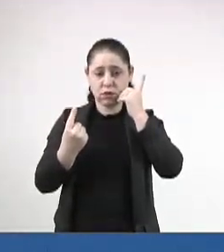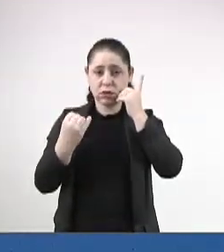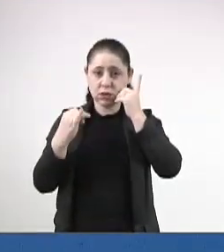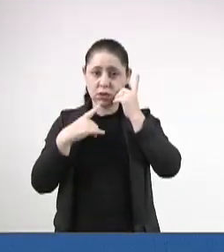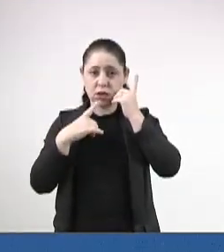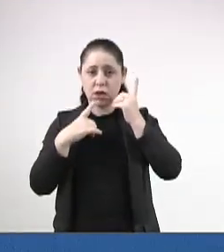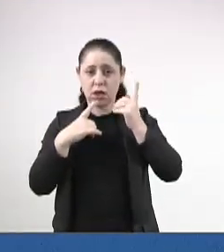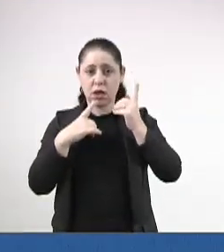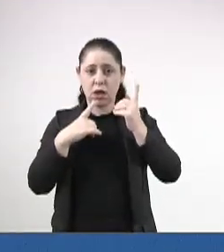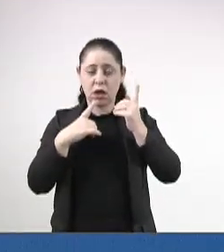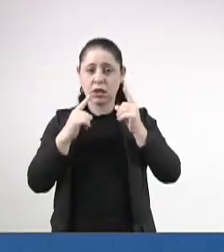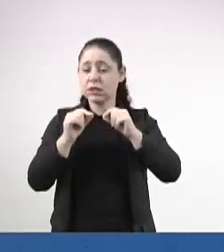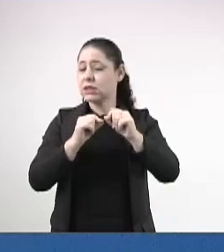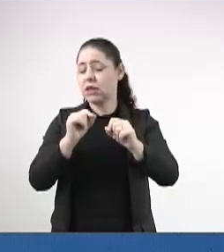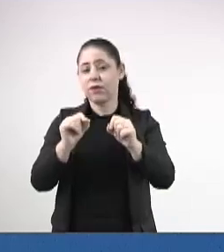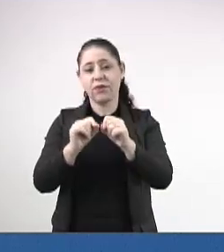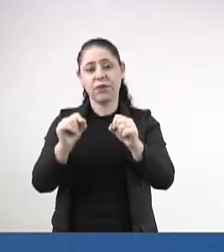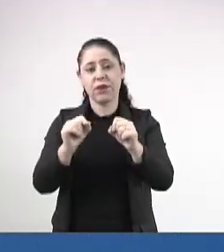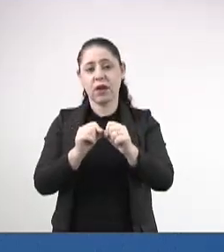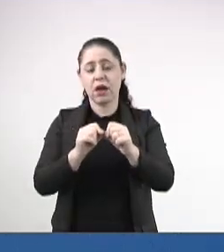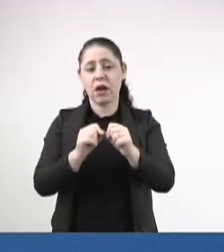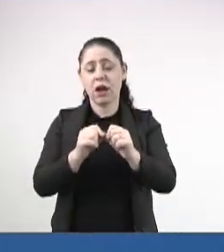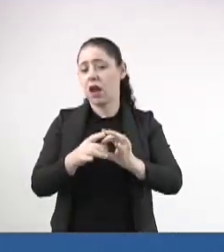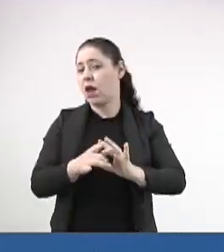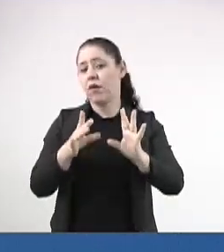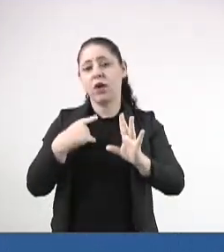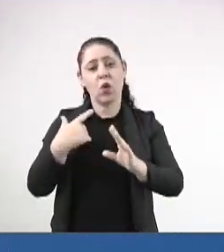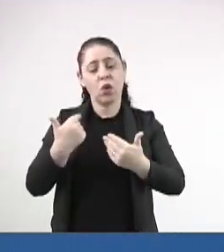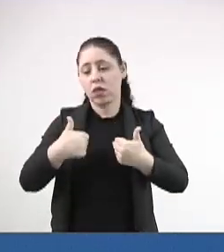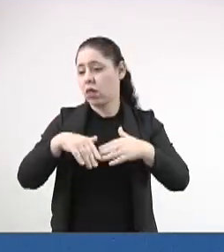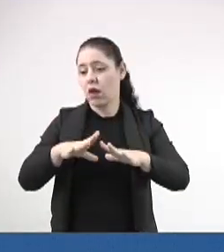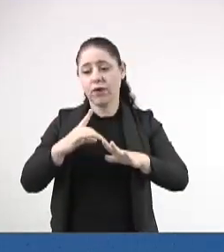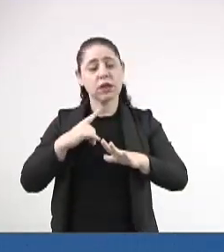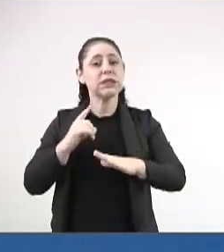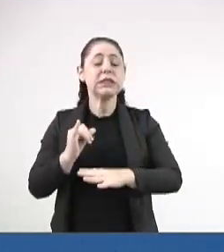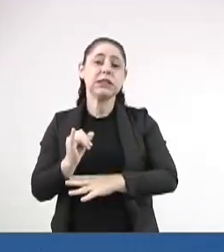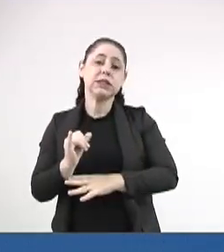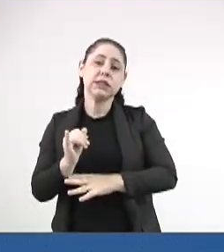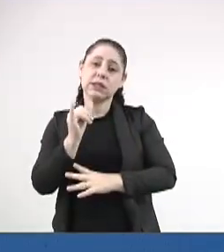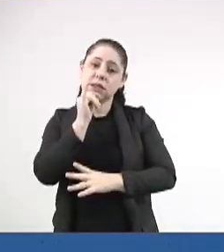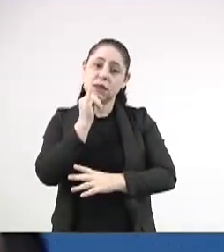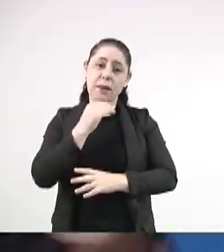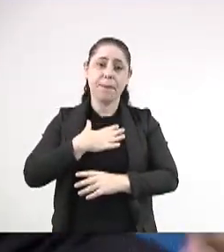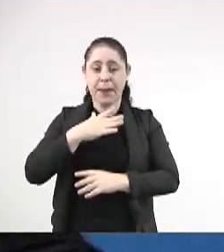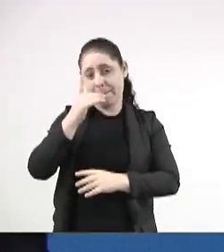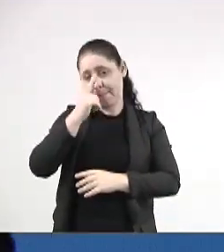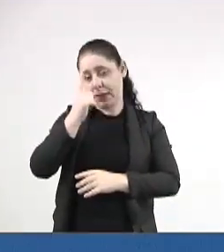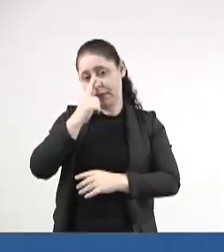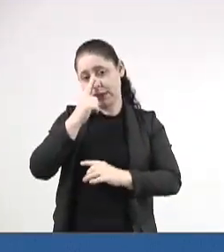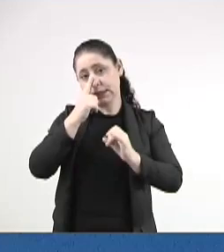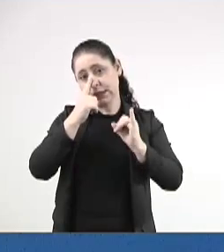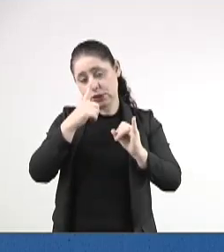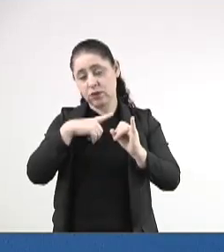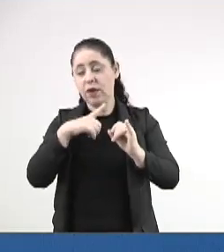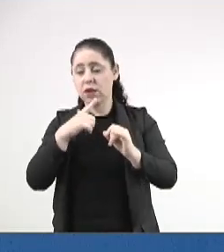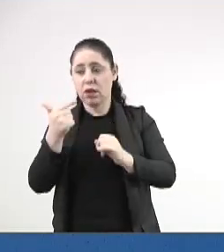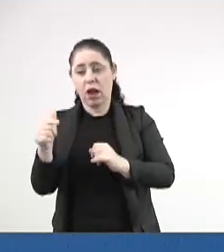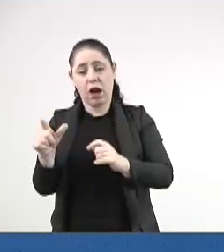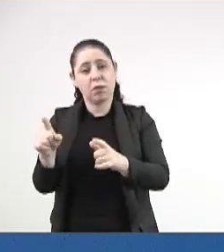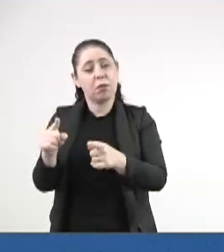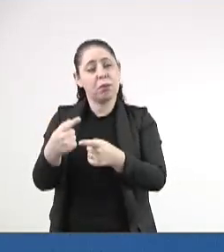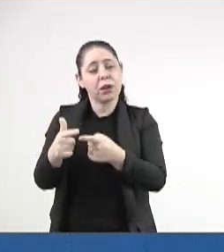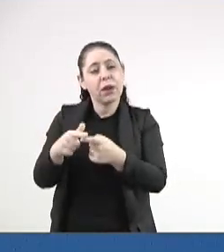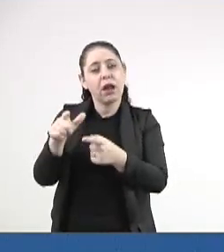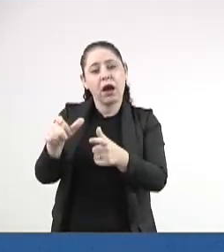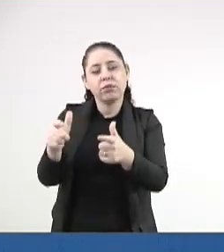esse procedimento fosse permitido, talvez eu não estaria aqui se a minha mãe estivesse naquelas condições.